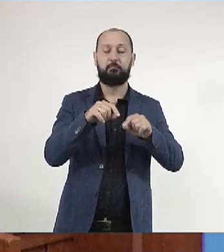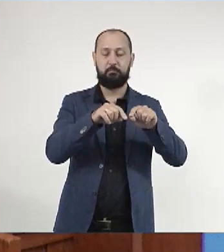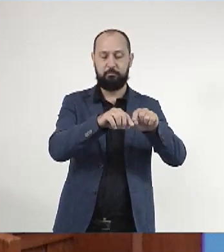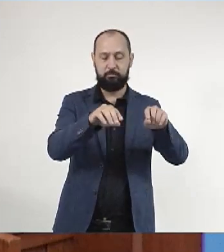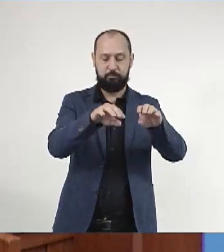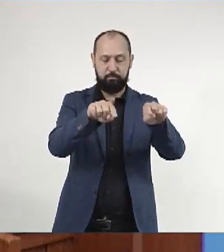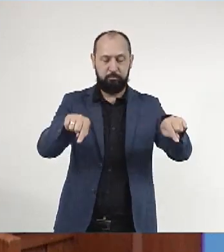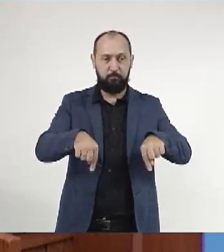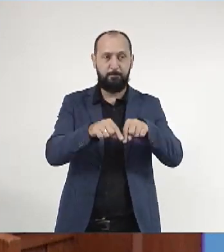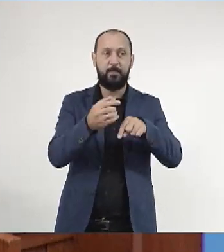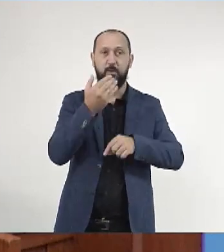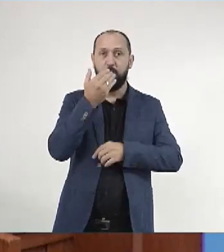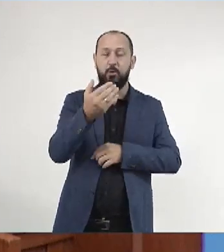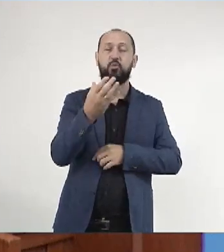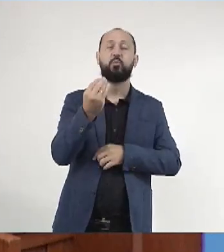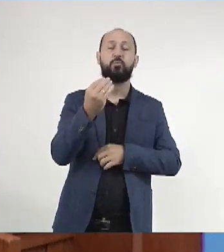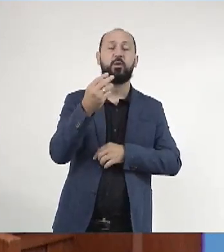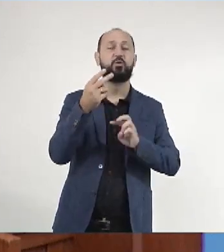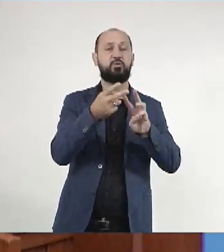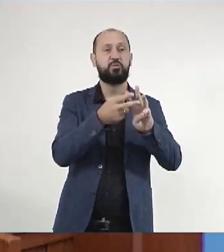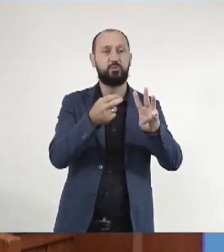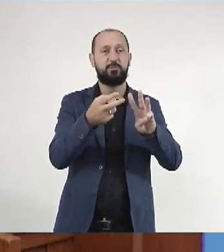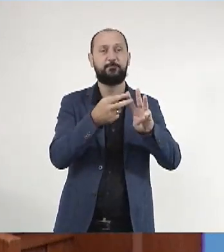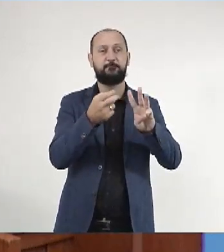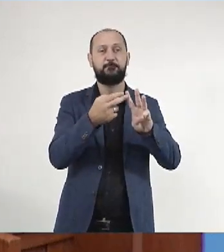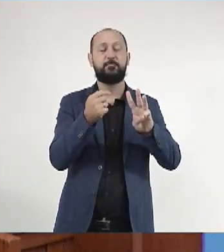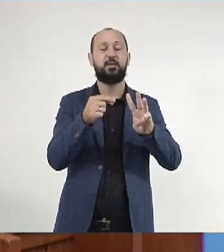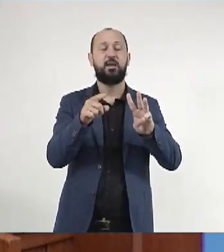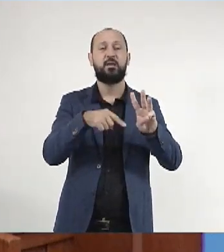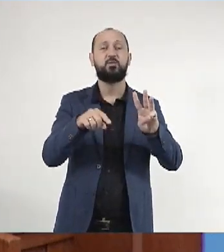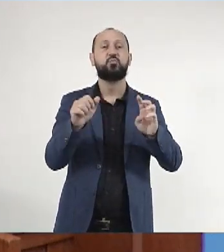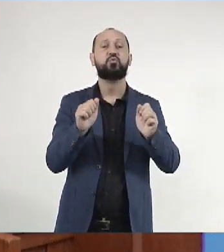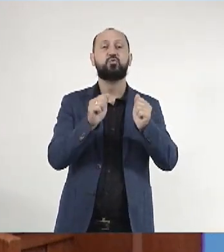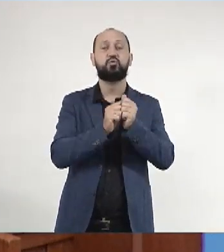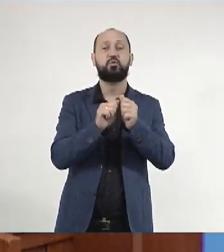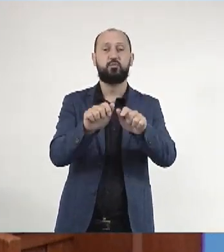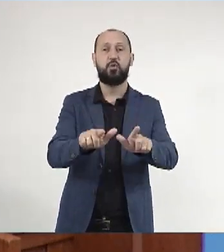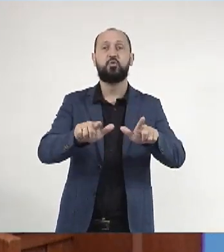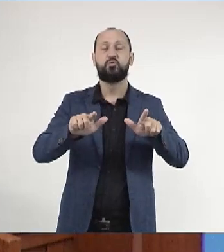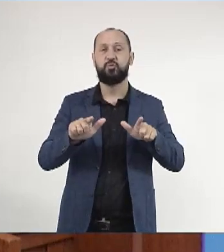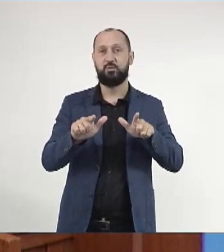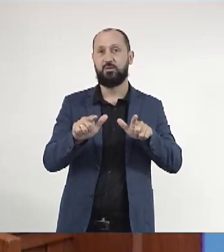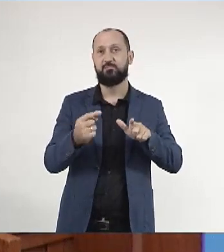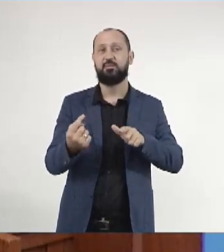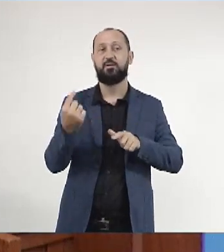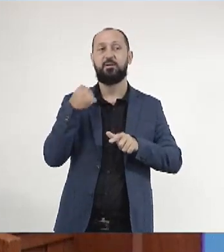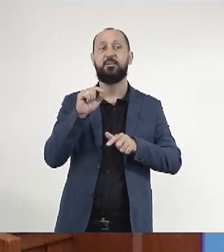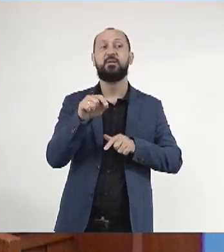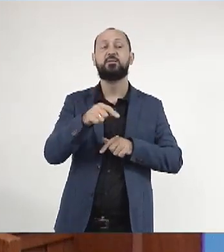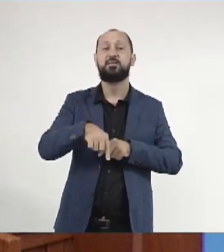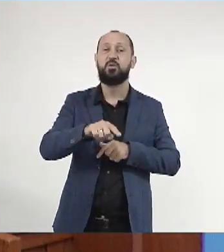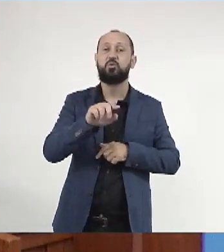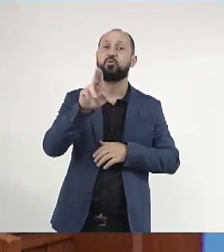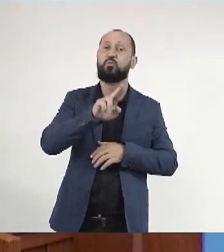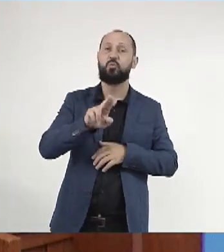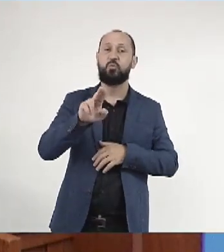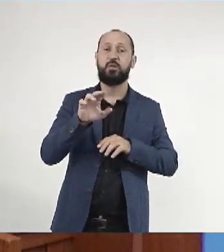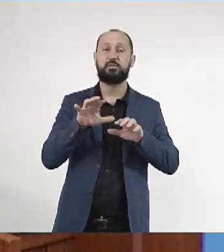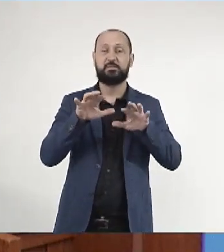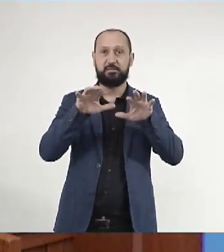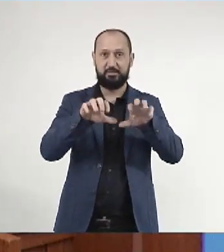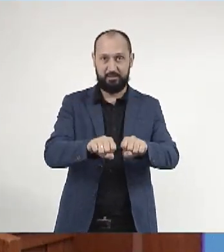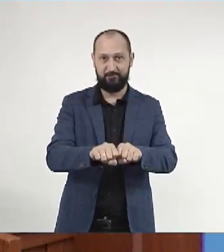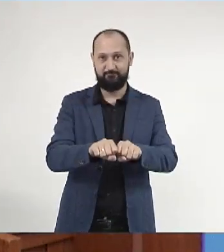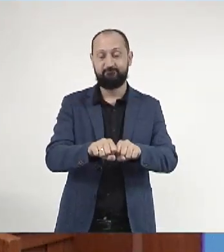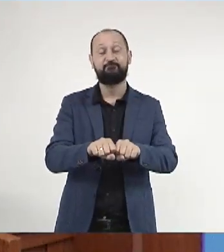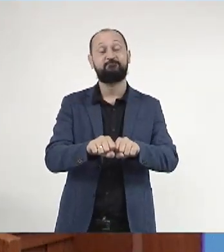são reivindicadas pelos índios, elas foram tituladas para esses que hoje ocupam essas